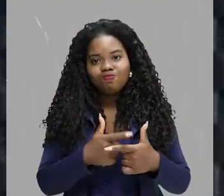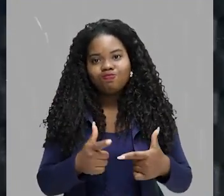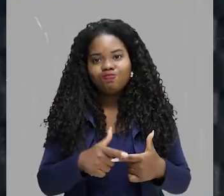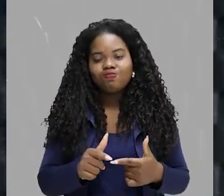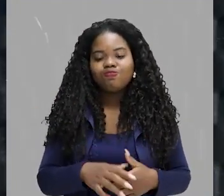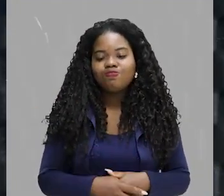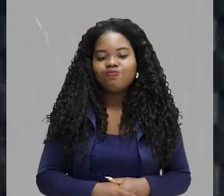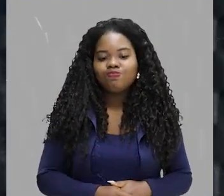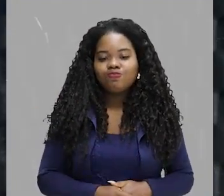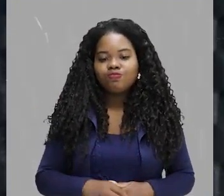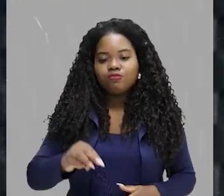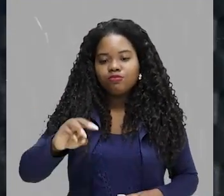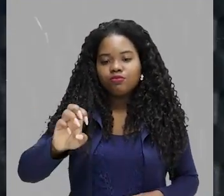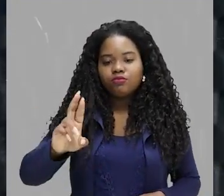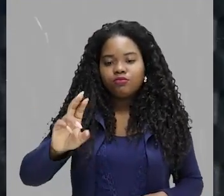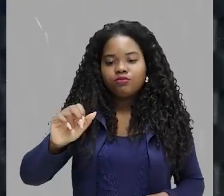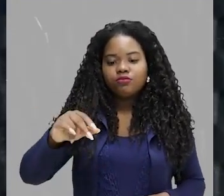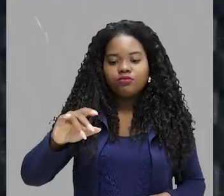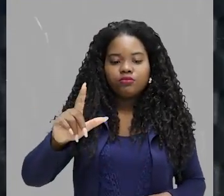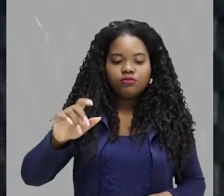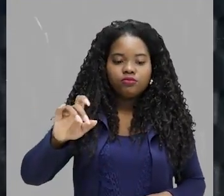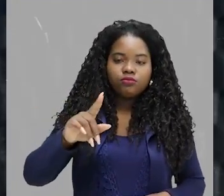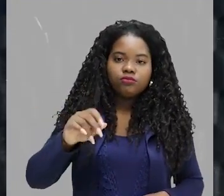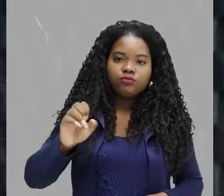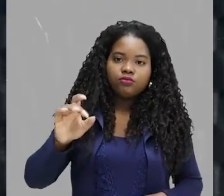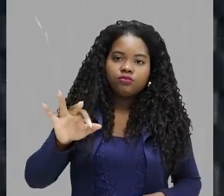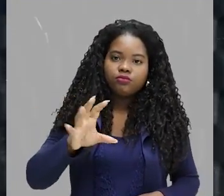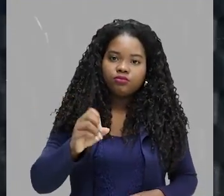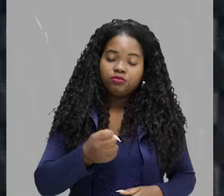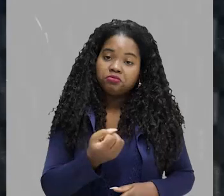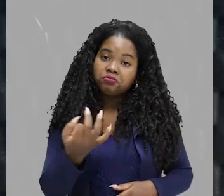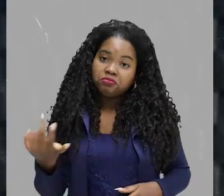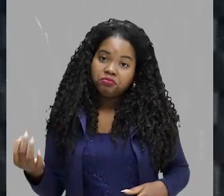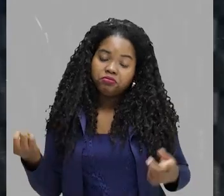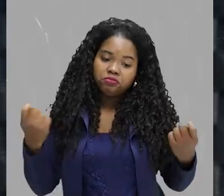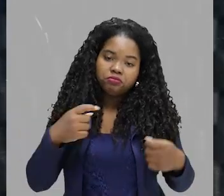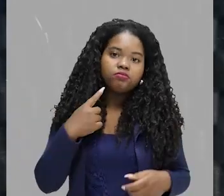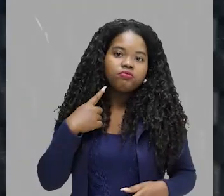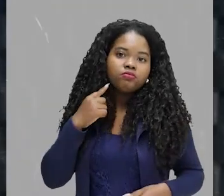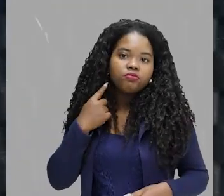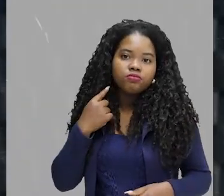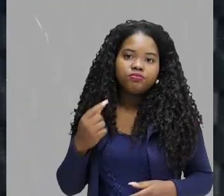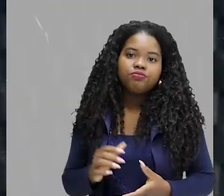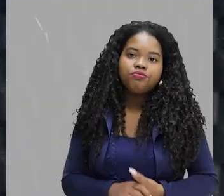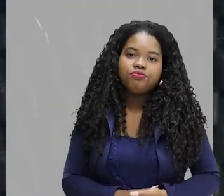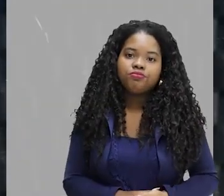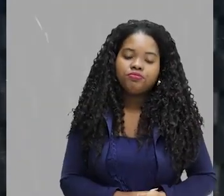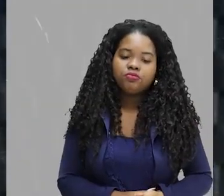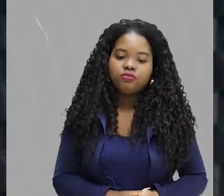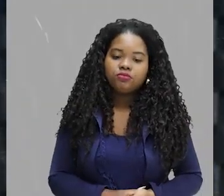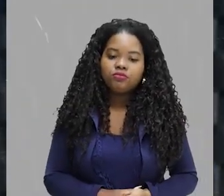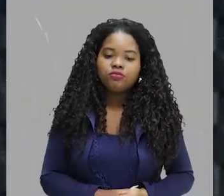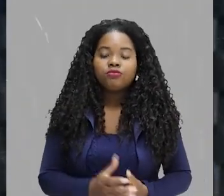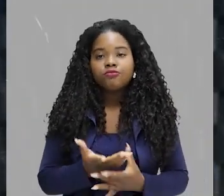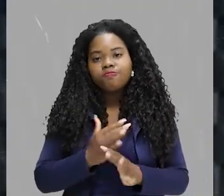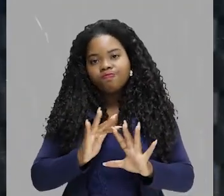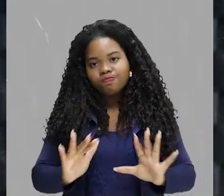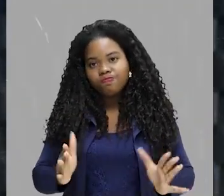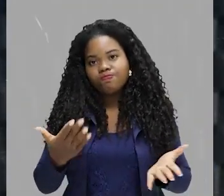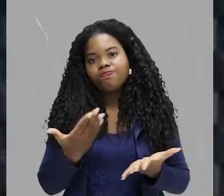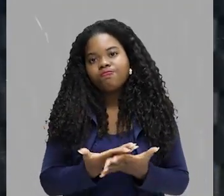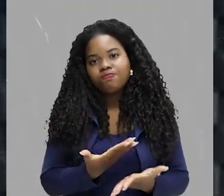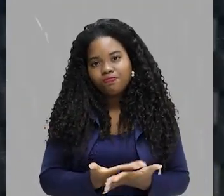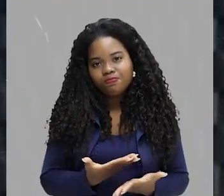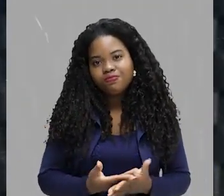é de mercantilização da quantidade do que se pode poluir o atmosférico. E aí, com isso,